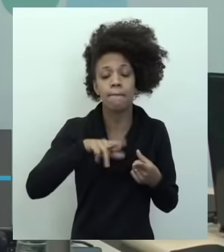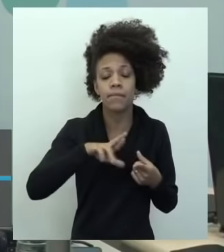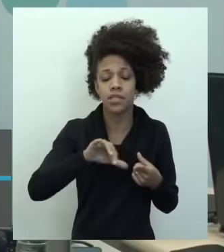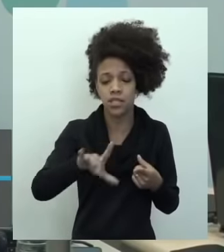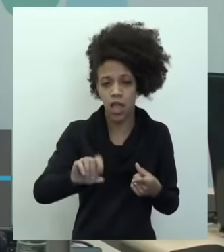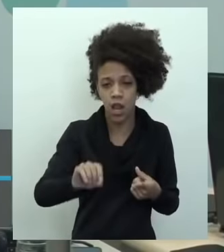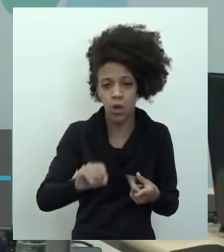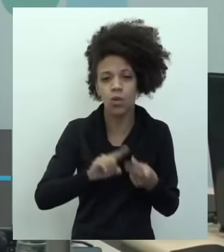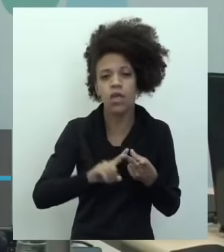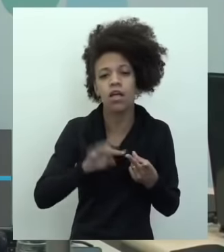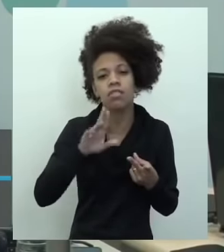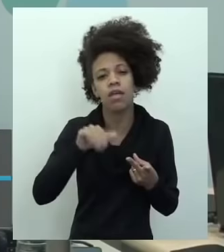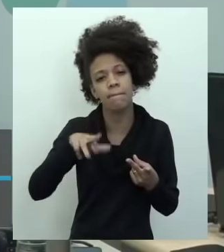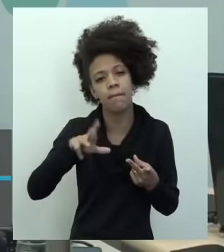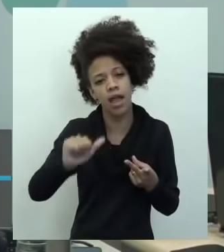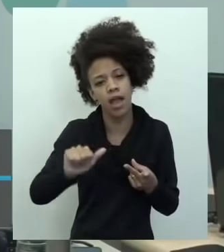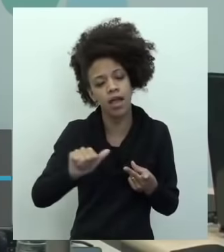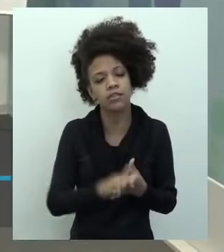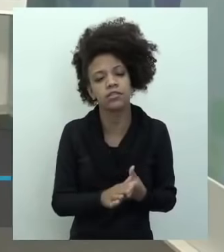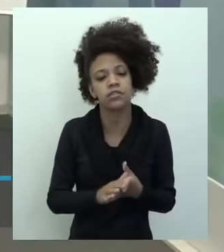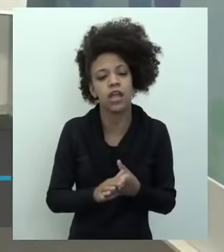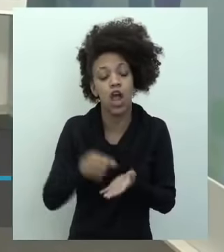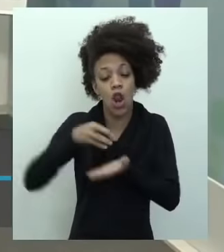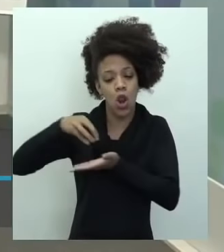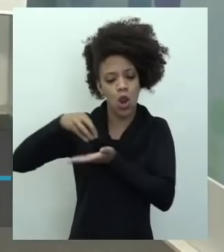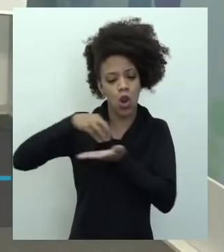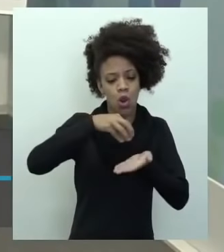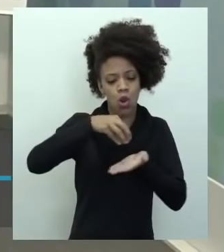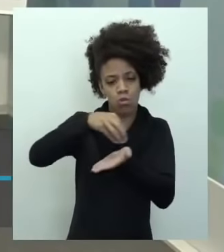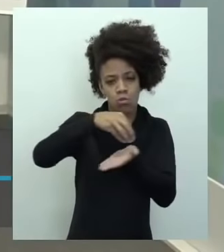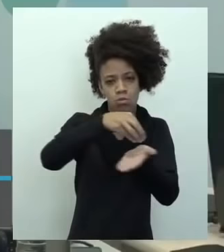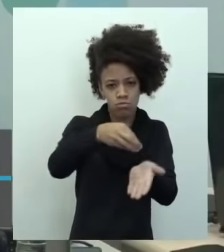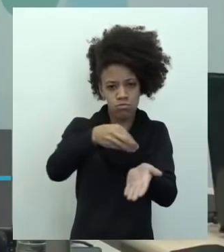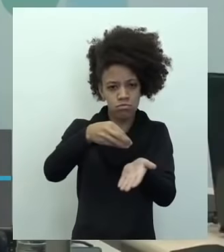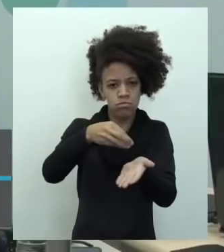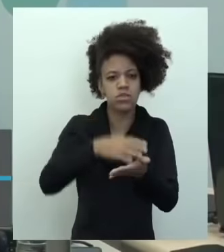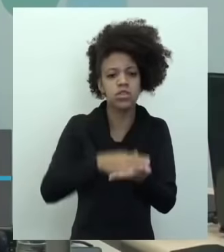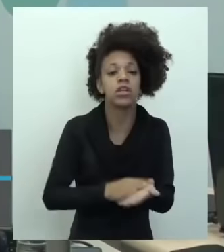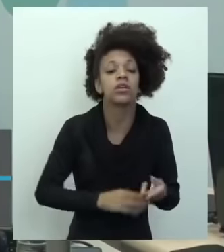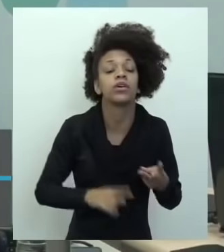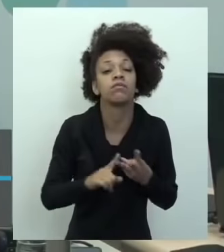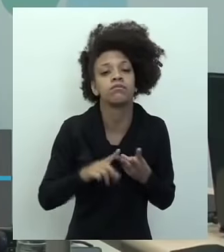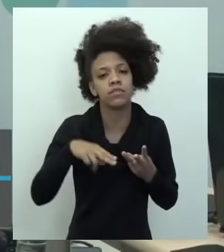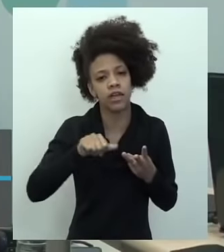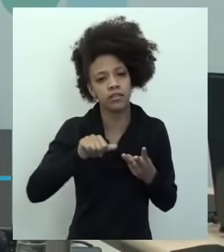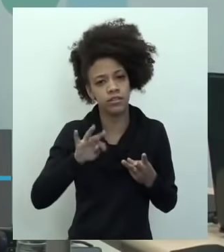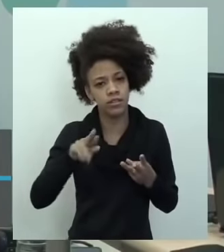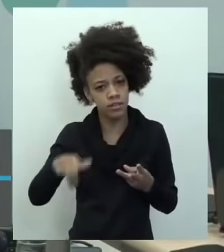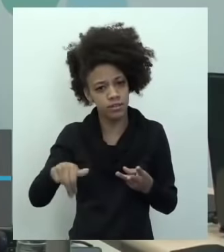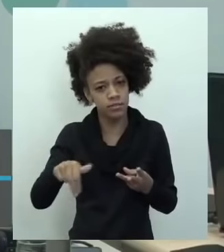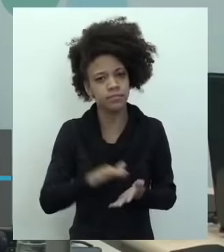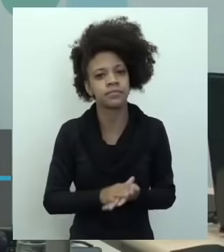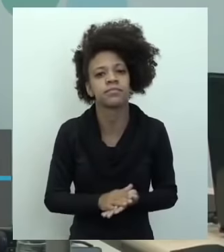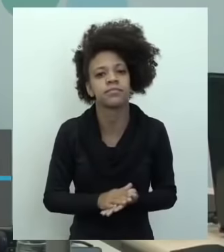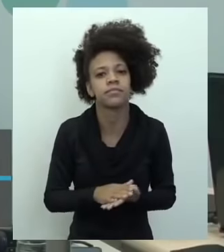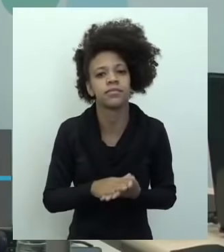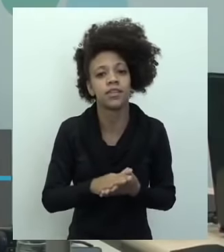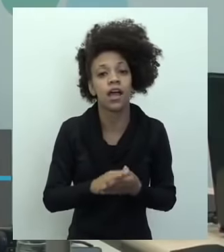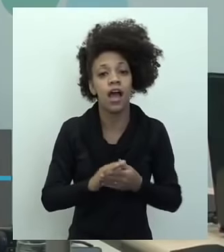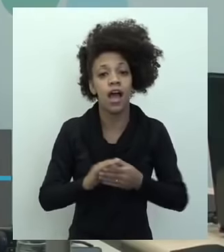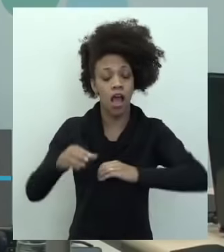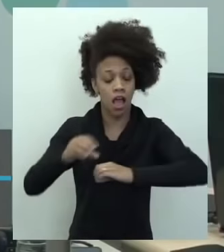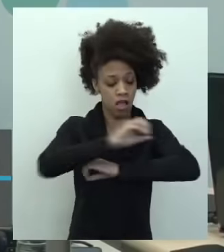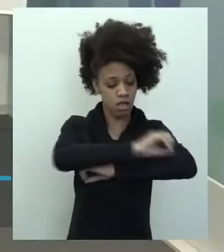Tamara, que disseram a palavra localização, e o Nathan, ele respondeu o Equador, ele se refere à linha do